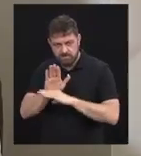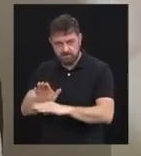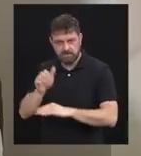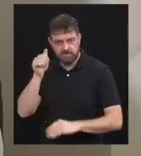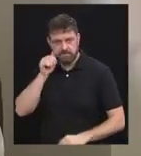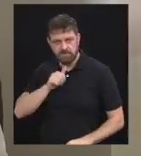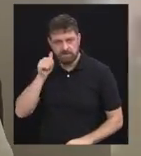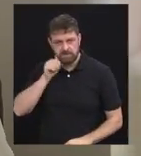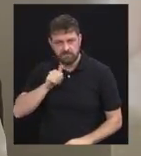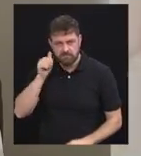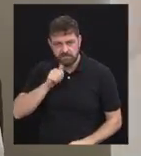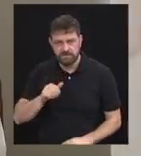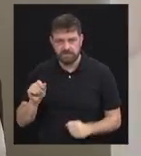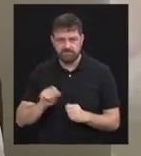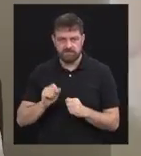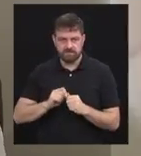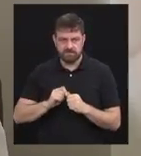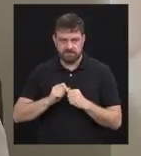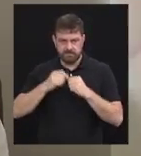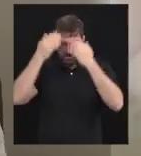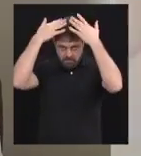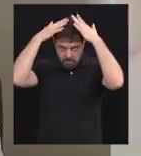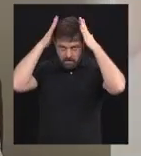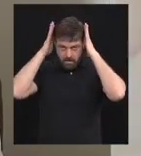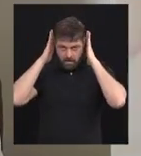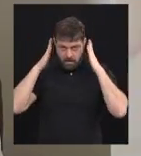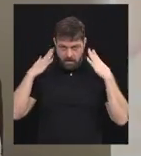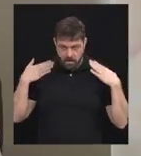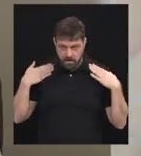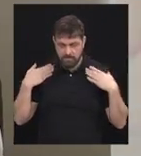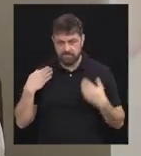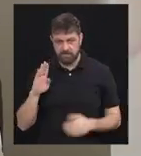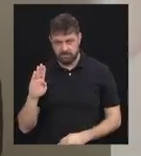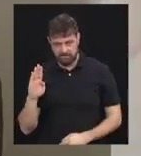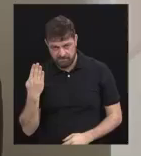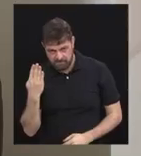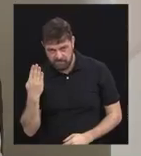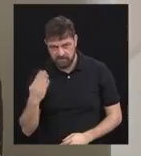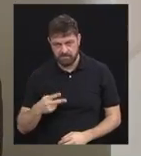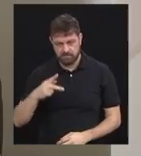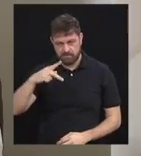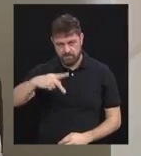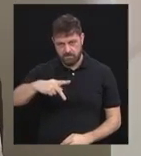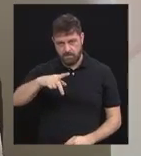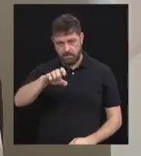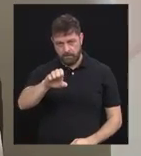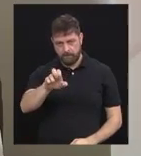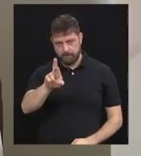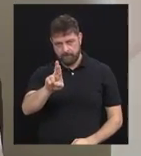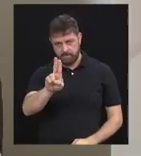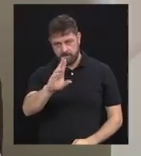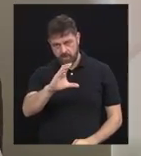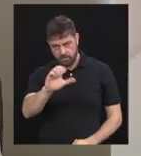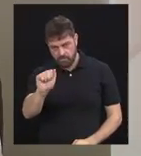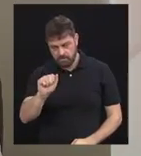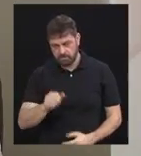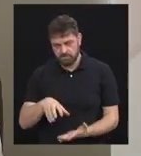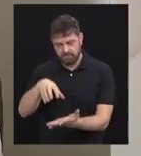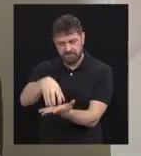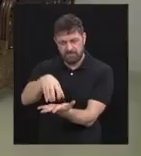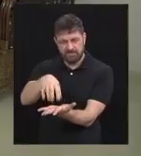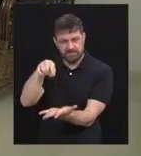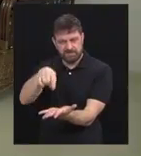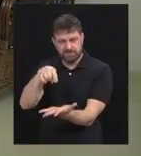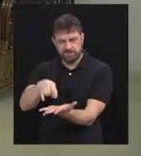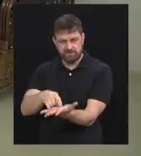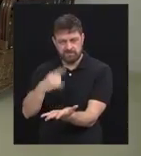com peruca, com uma série de... Então, essas ONGs são